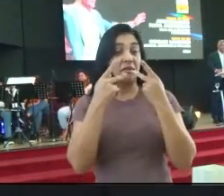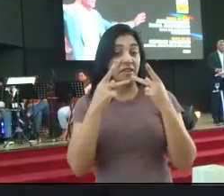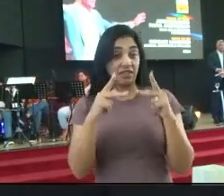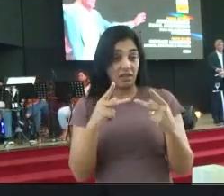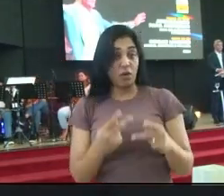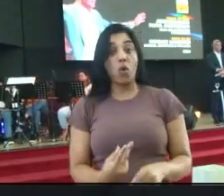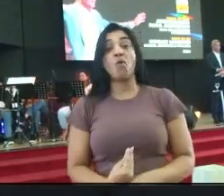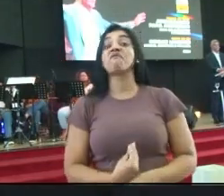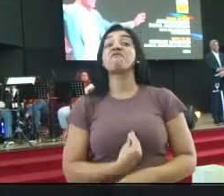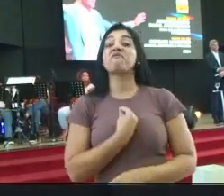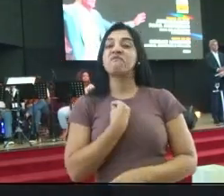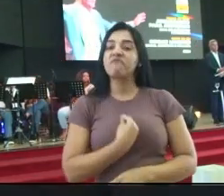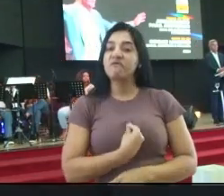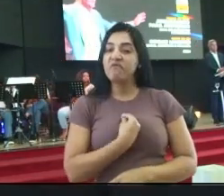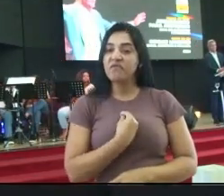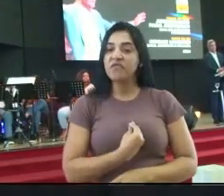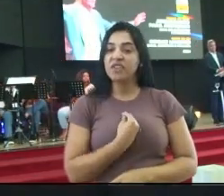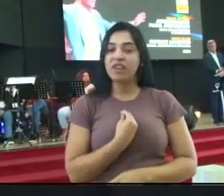vida